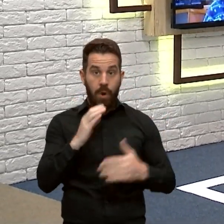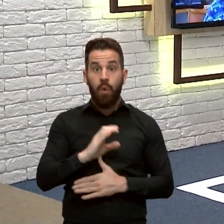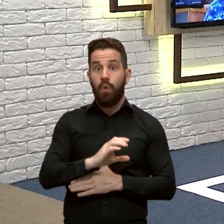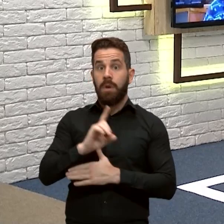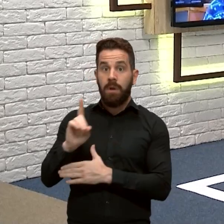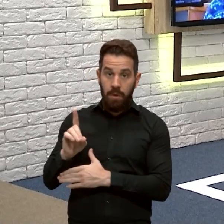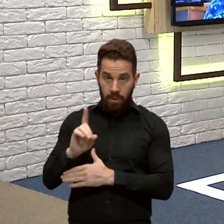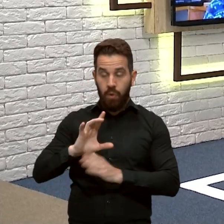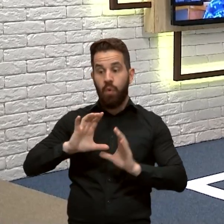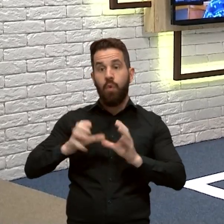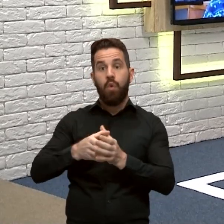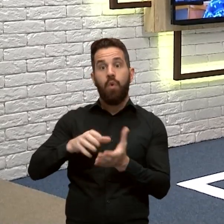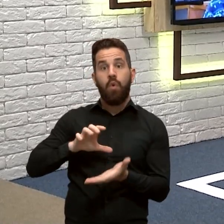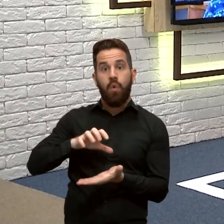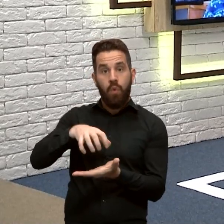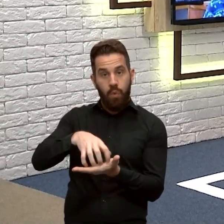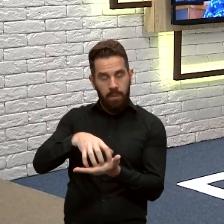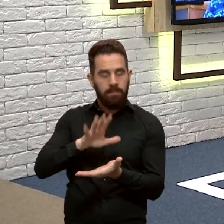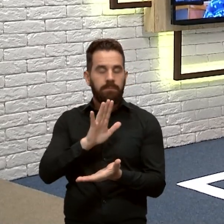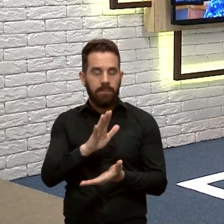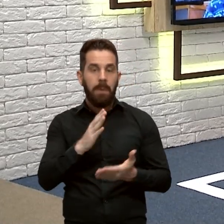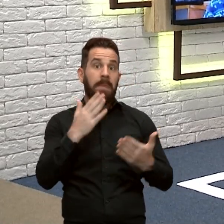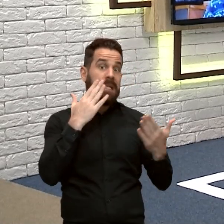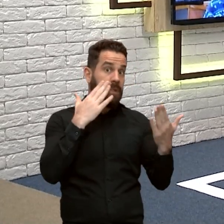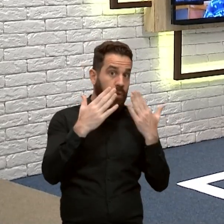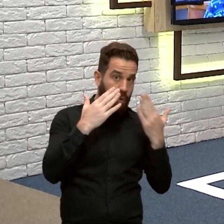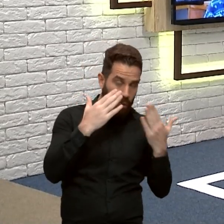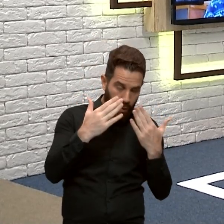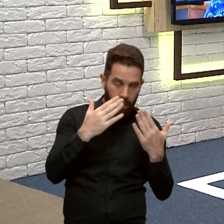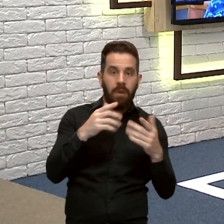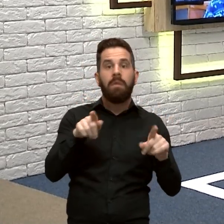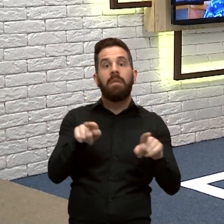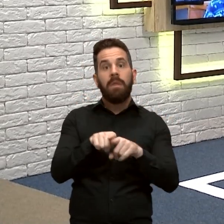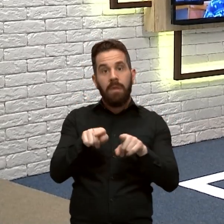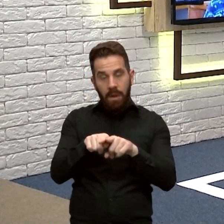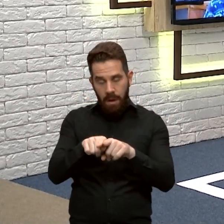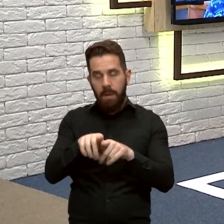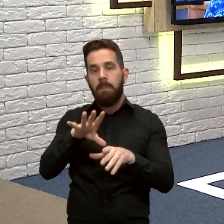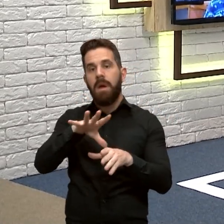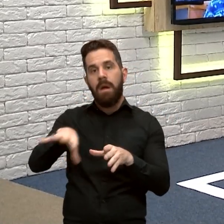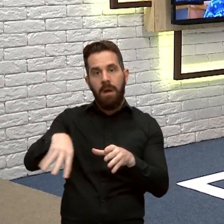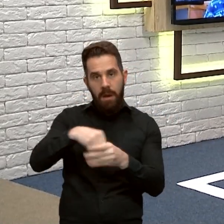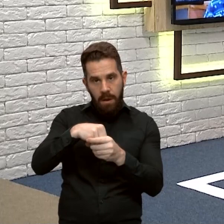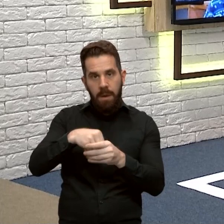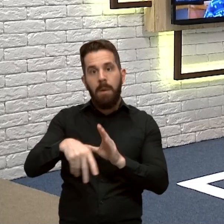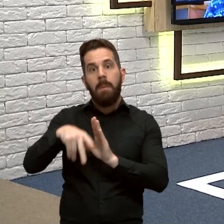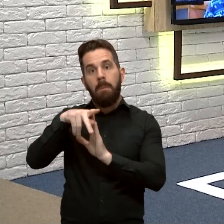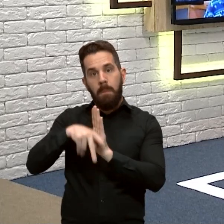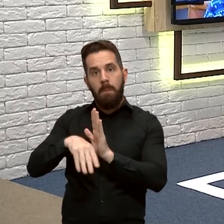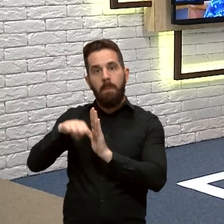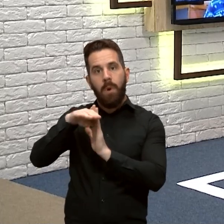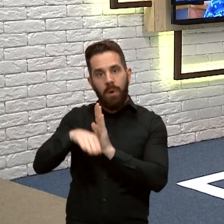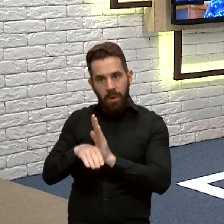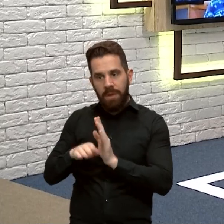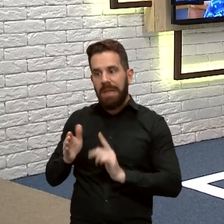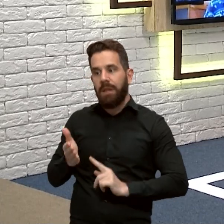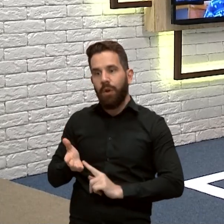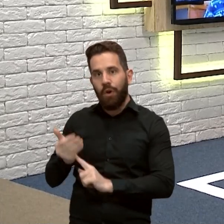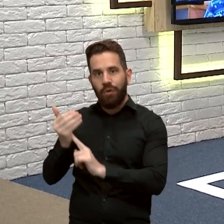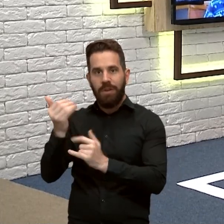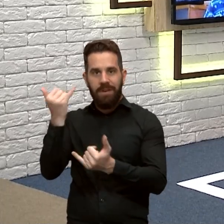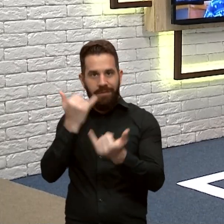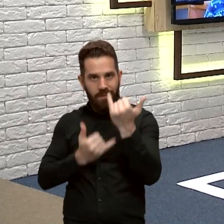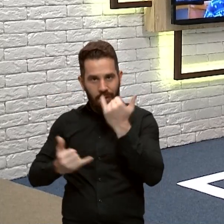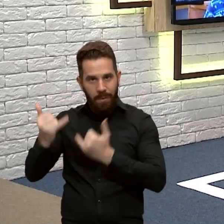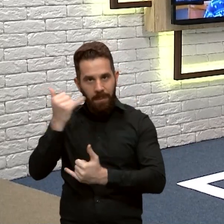do núcleo de... psicóloga e também faz parte do programa Tecnologia da Informação e